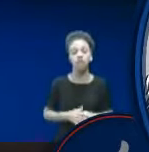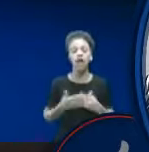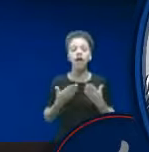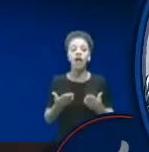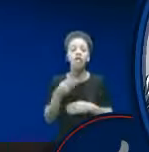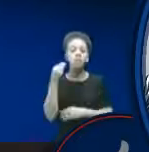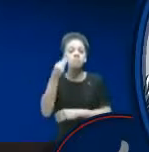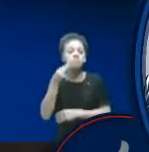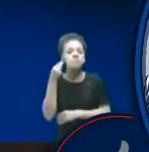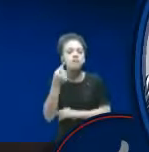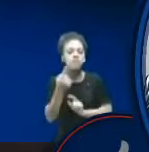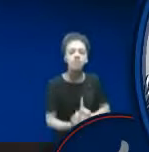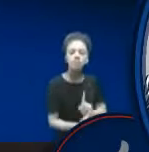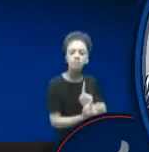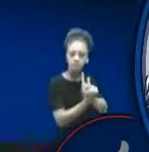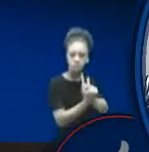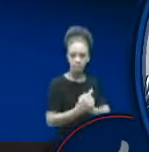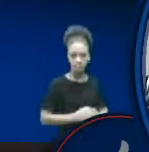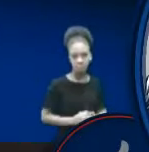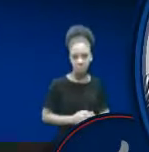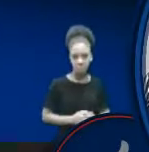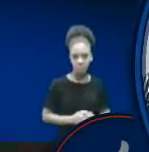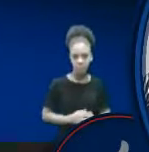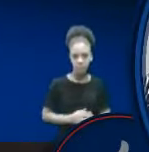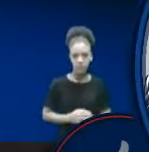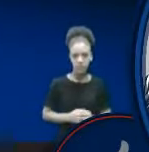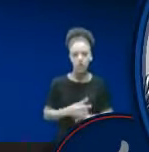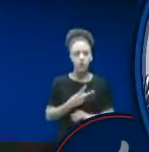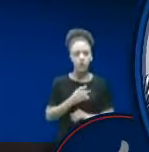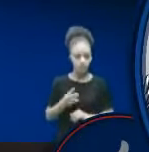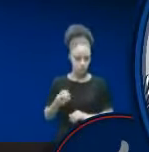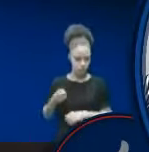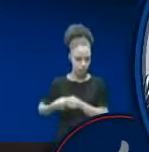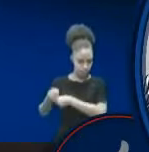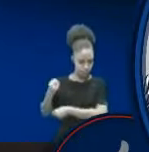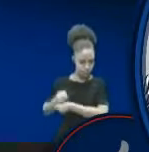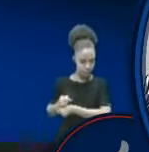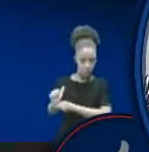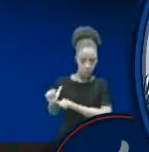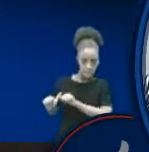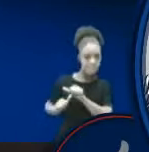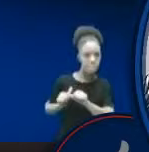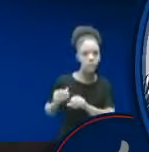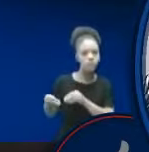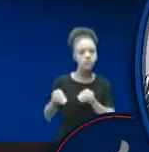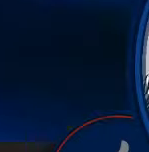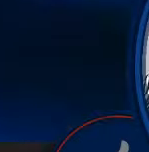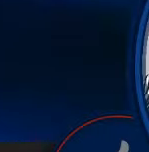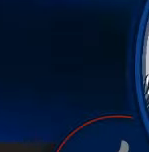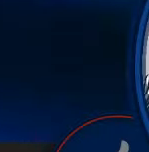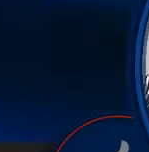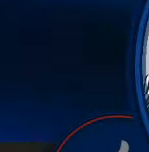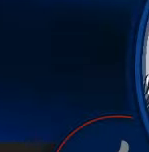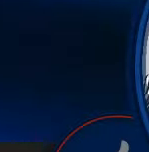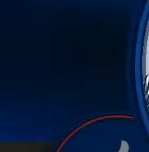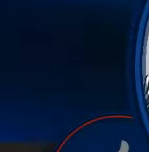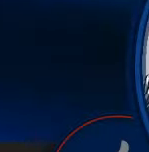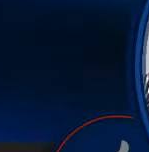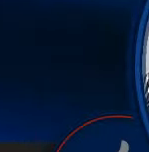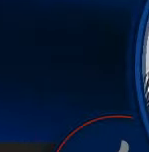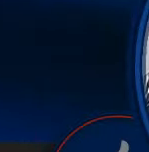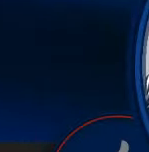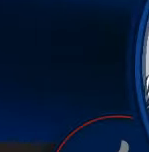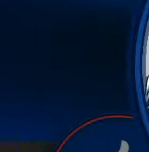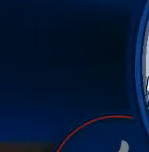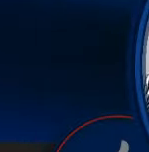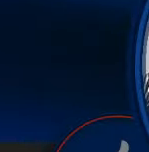a experiência do cliente. No ano de 2020, nós mudamos de patamar em algumas frentes. E para 2021, nós